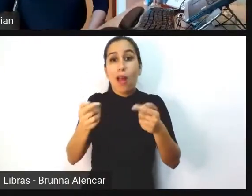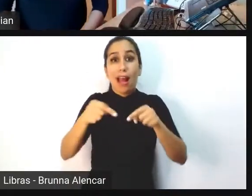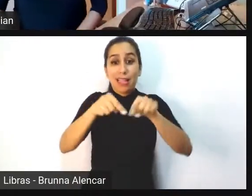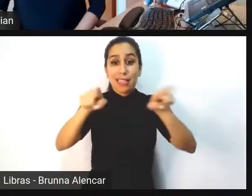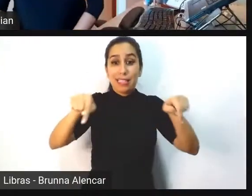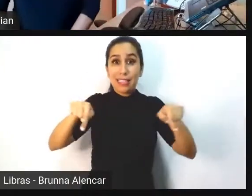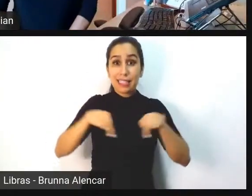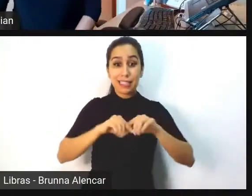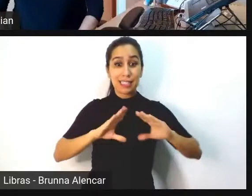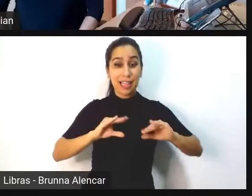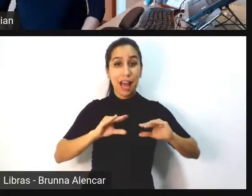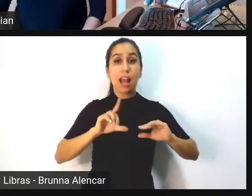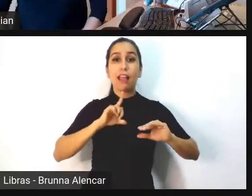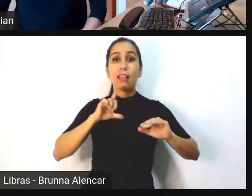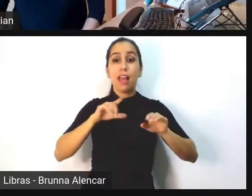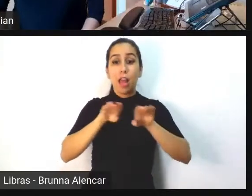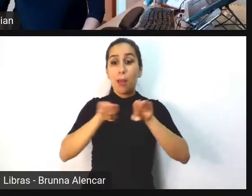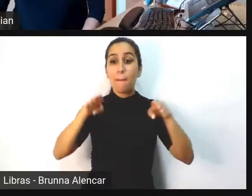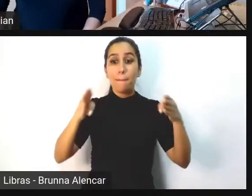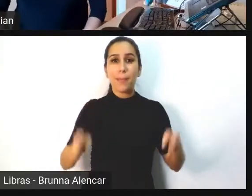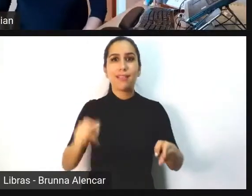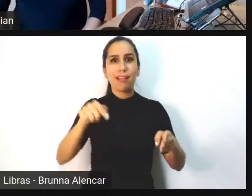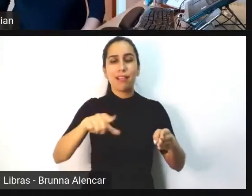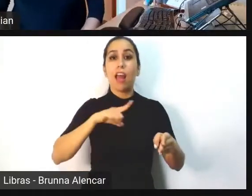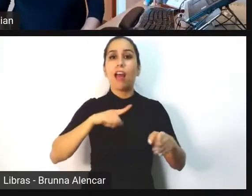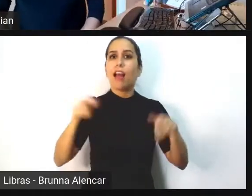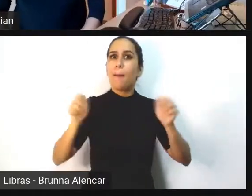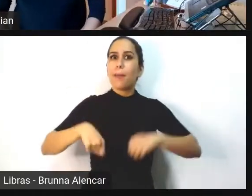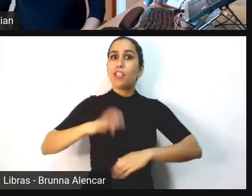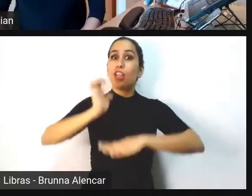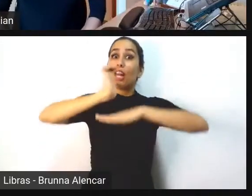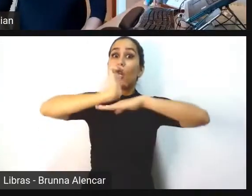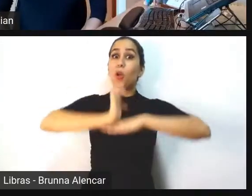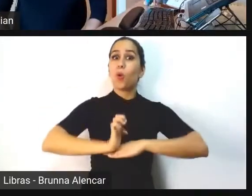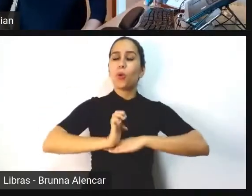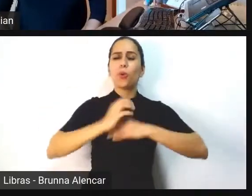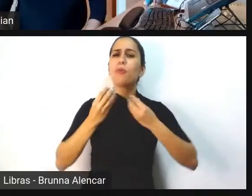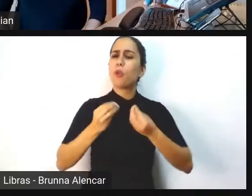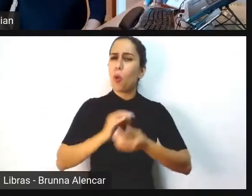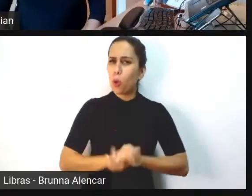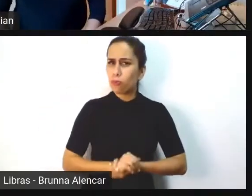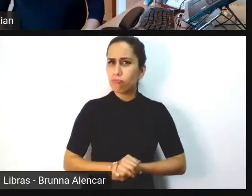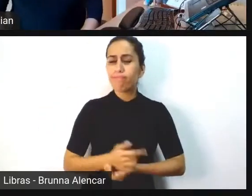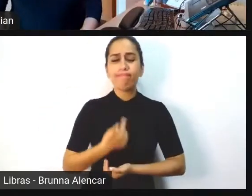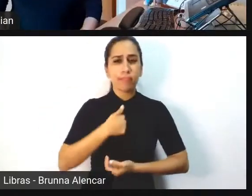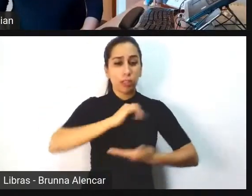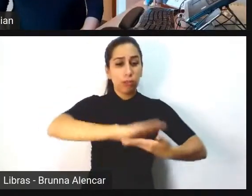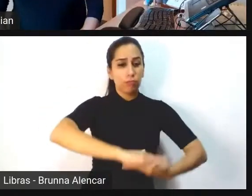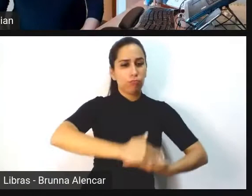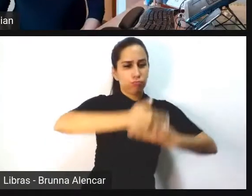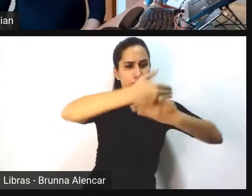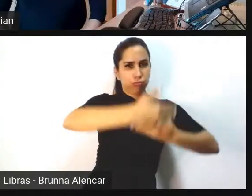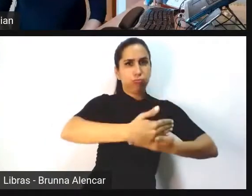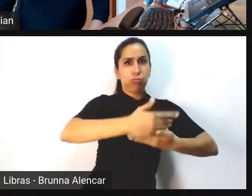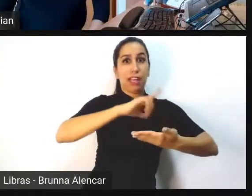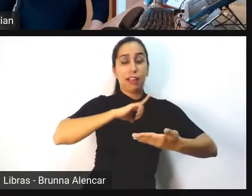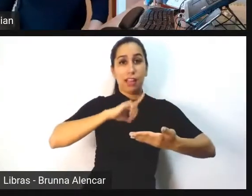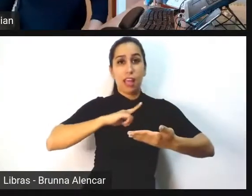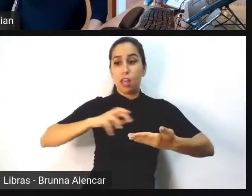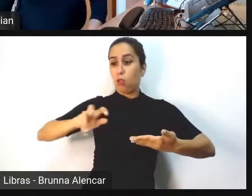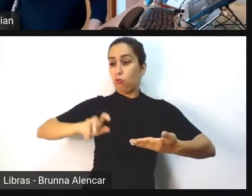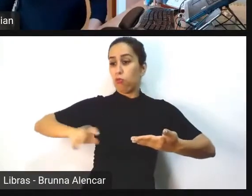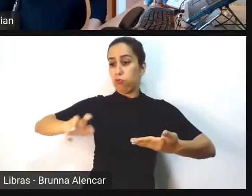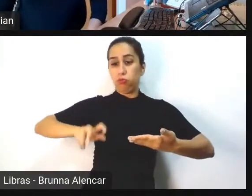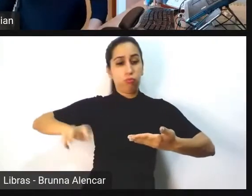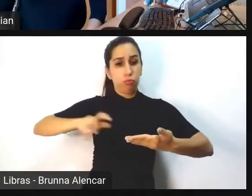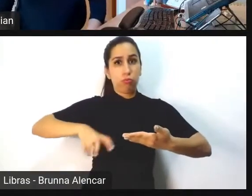Eu coloquei um suporte para o laptop para a tela ficar mais alta e coloquei um teclado separado para que a tela não fique tão próxima. E